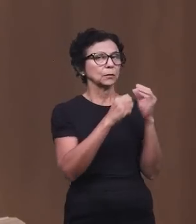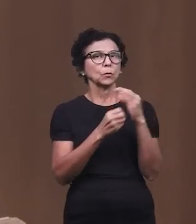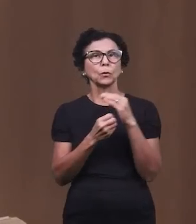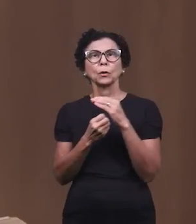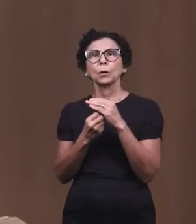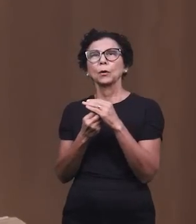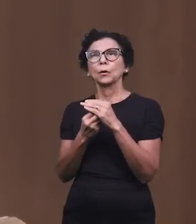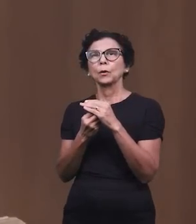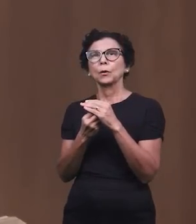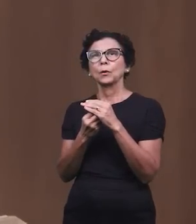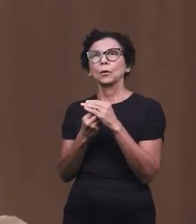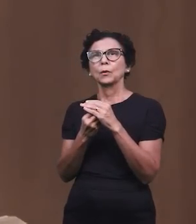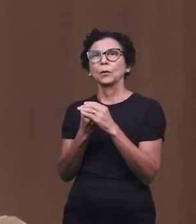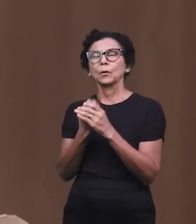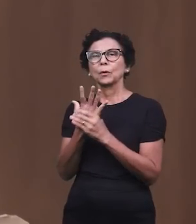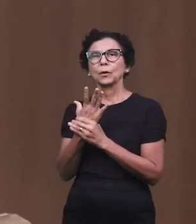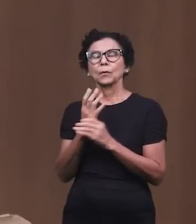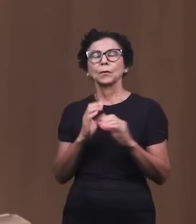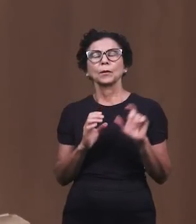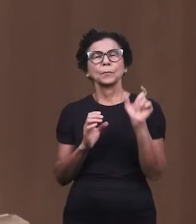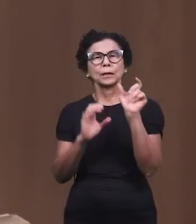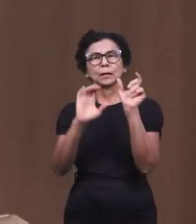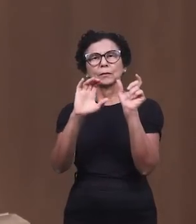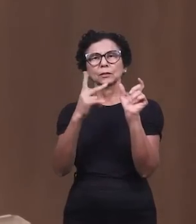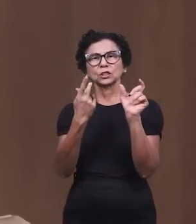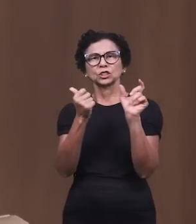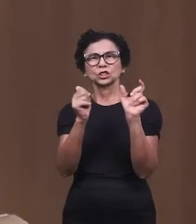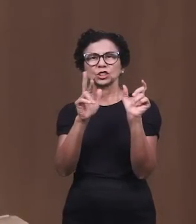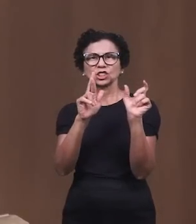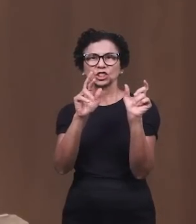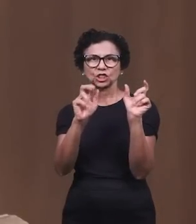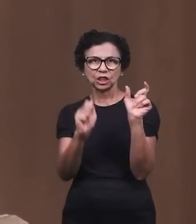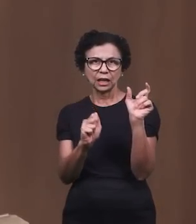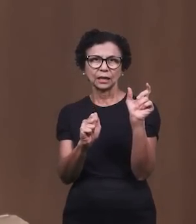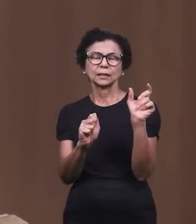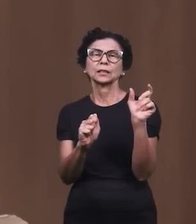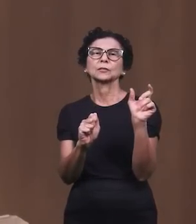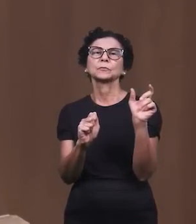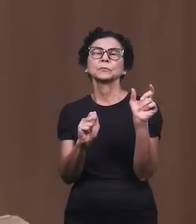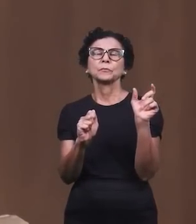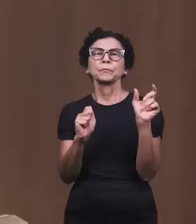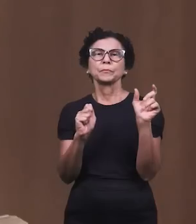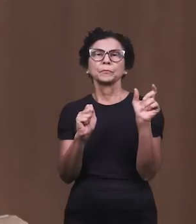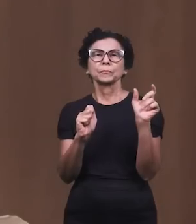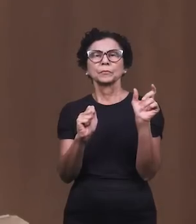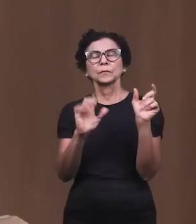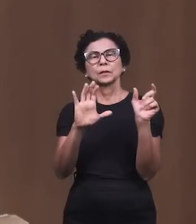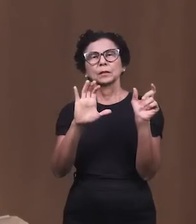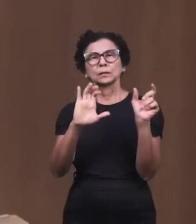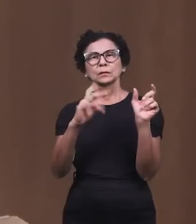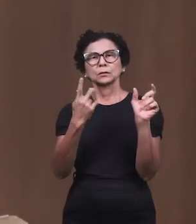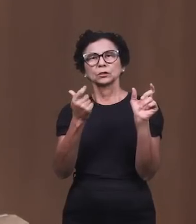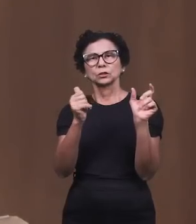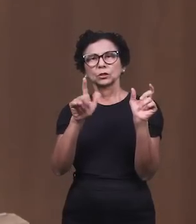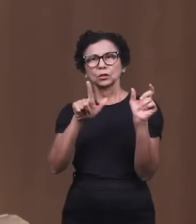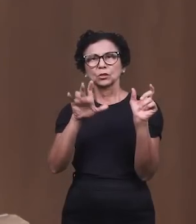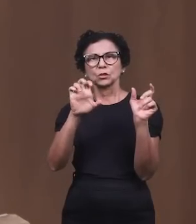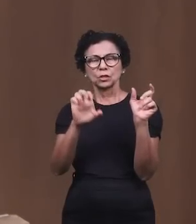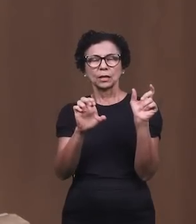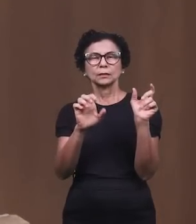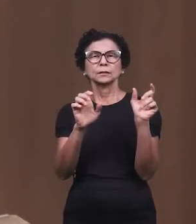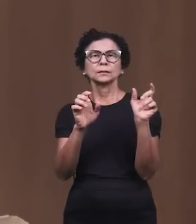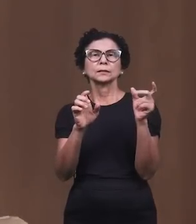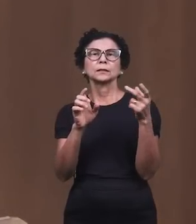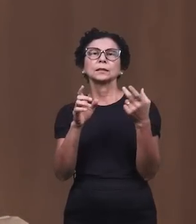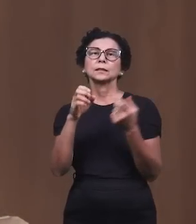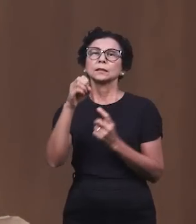é charis, que é graça. Então vejam, o que o Senhor... E no